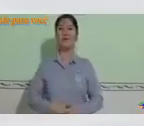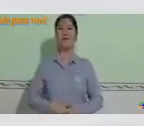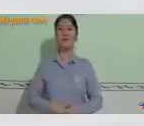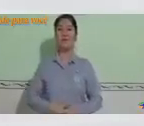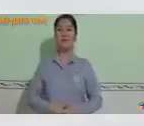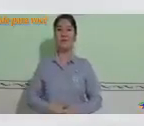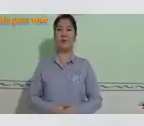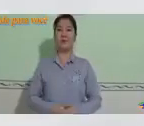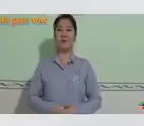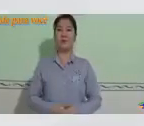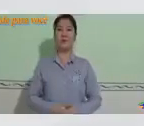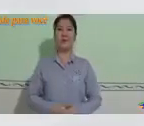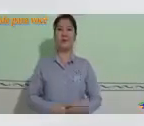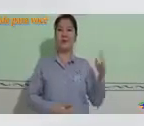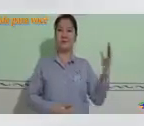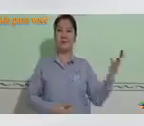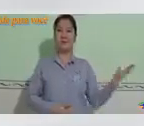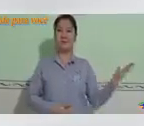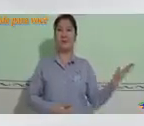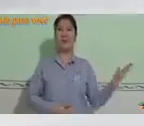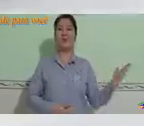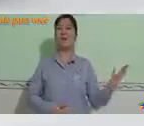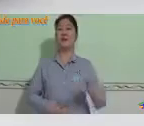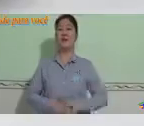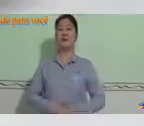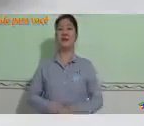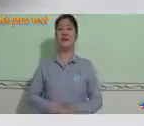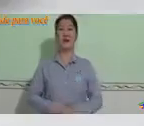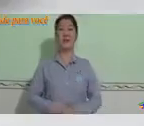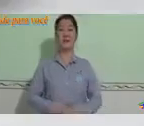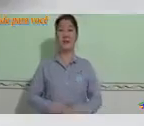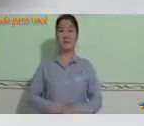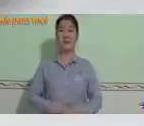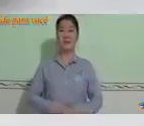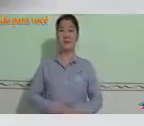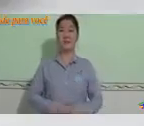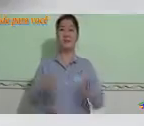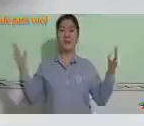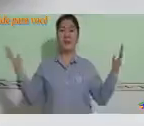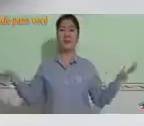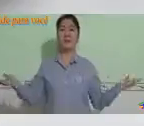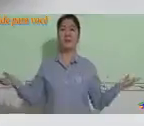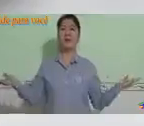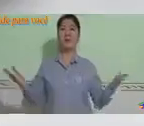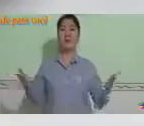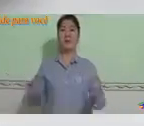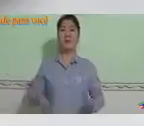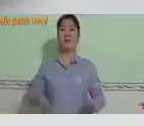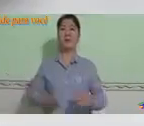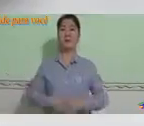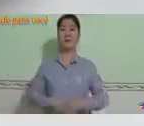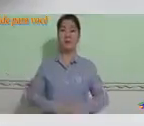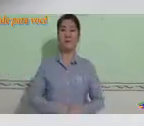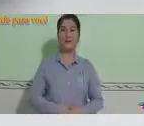escadas, sensibilidade ao apalpar a região do joelho, dor latejante no joelho ausentar.